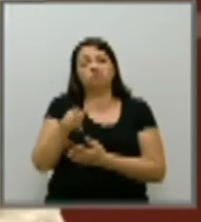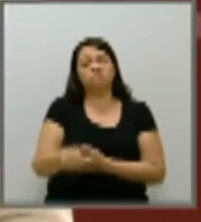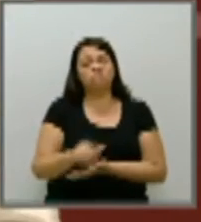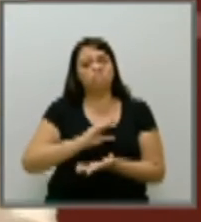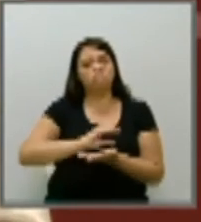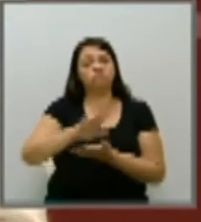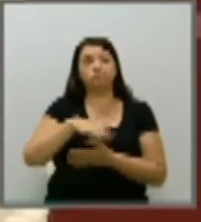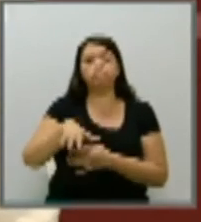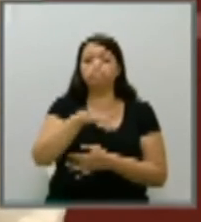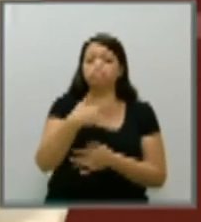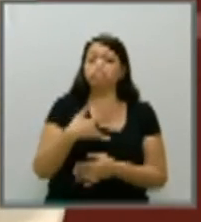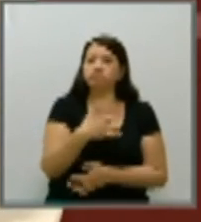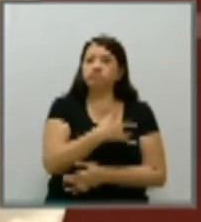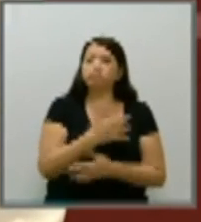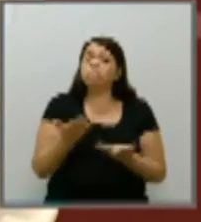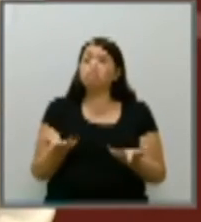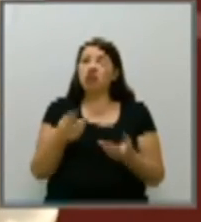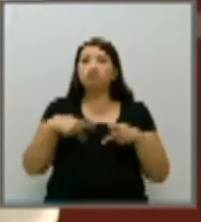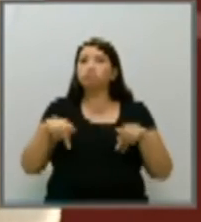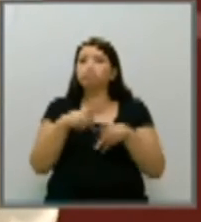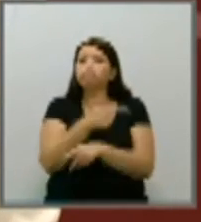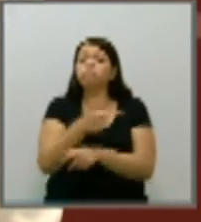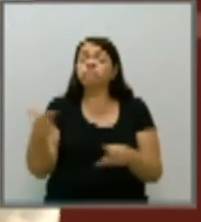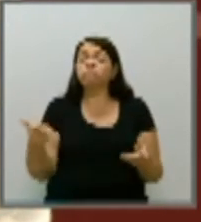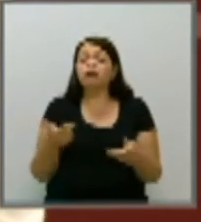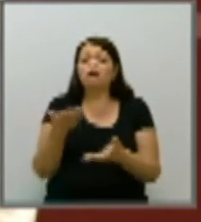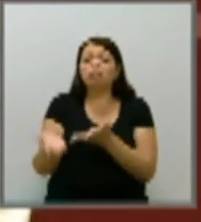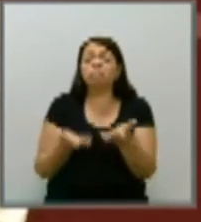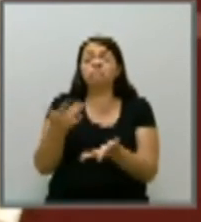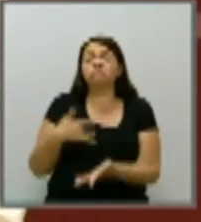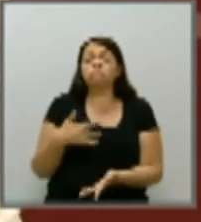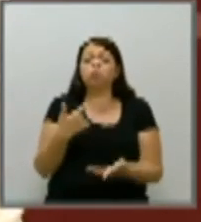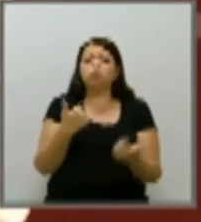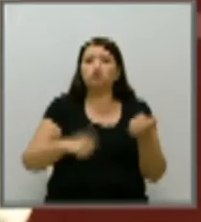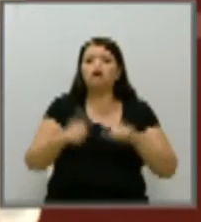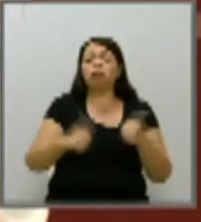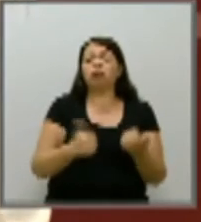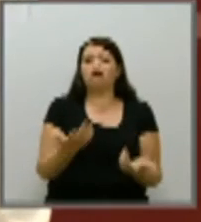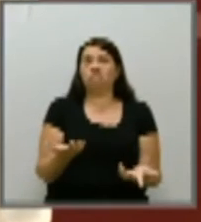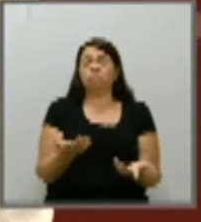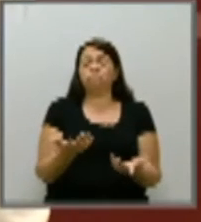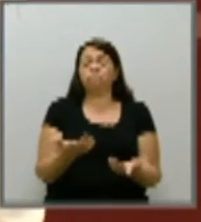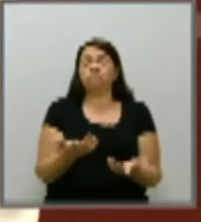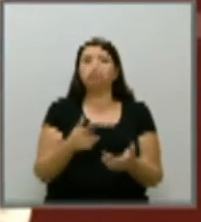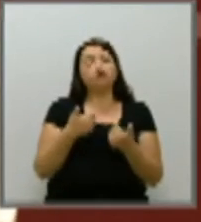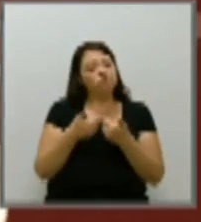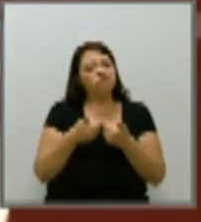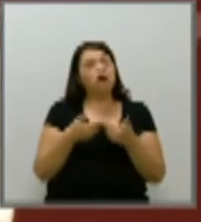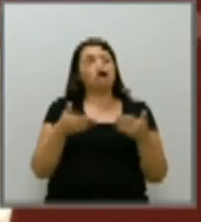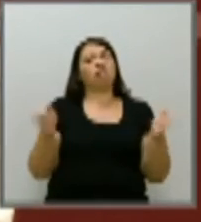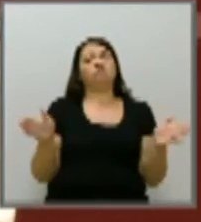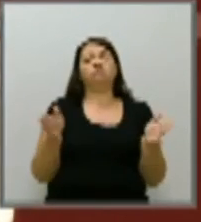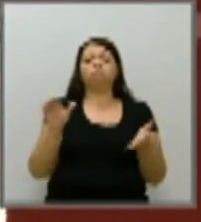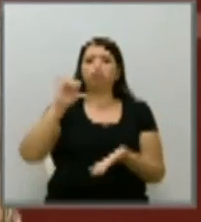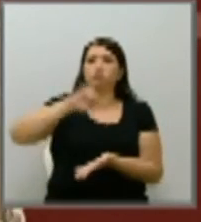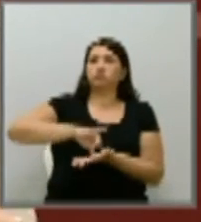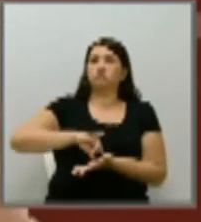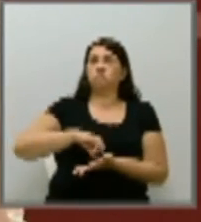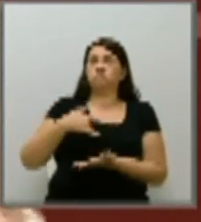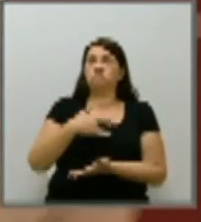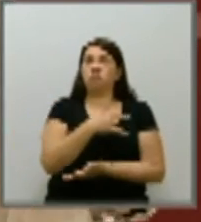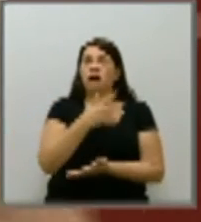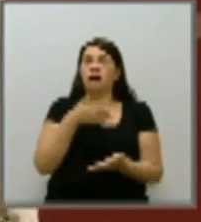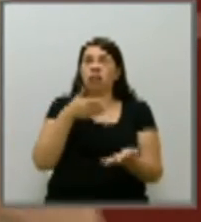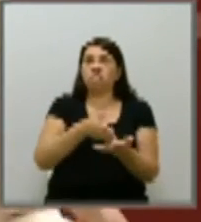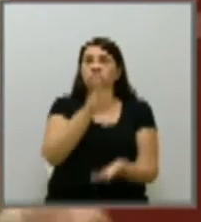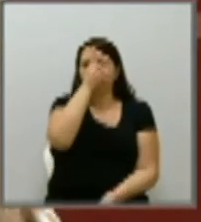a população está mal servida. A população não tem serviços de qualidade. Nós vamos abrir os postos de saúde até a meia-noite e, com